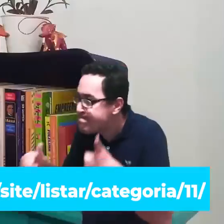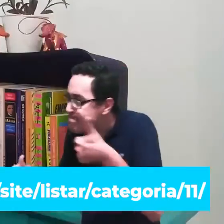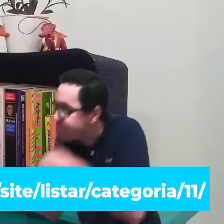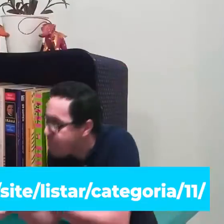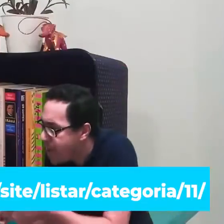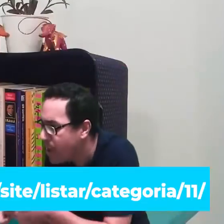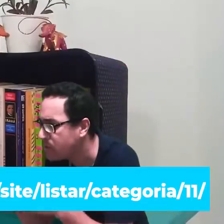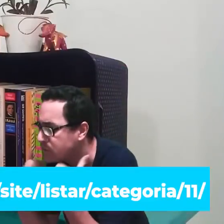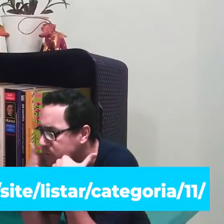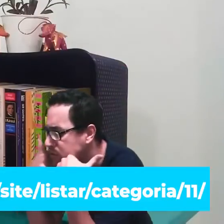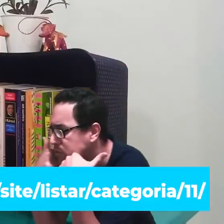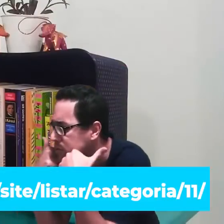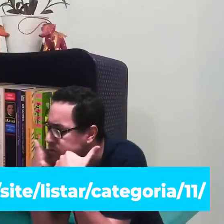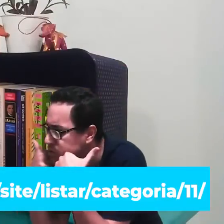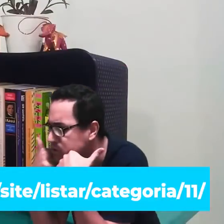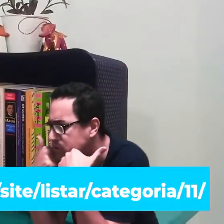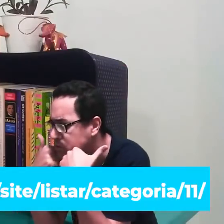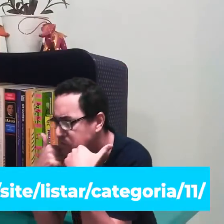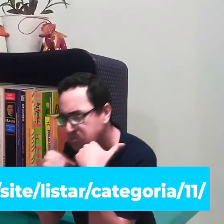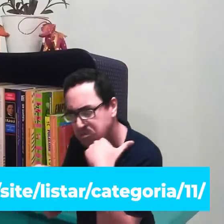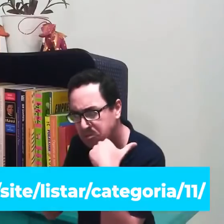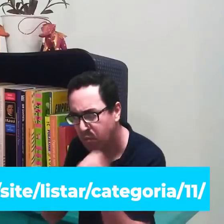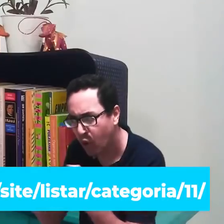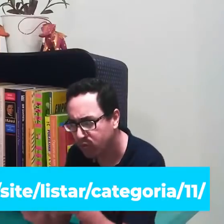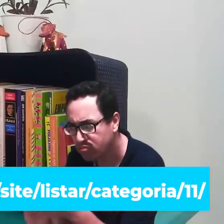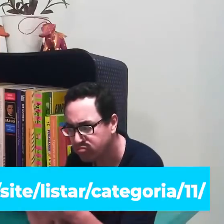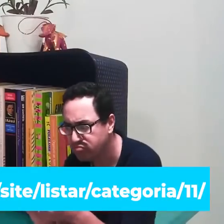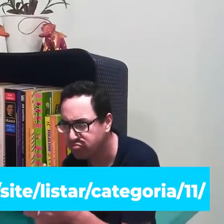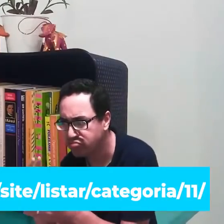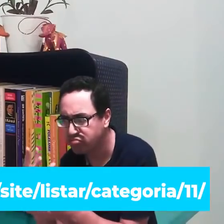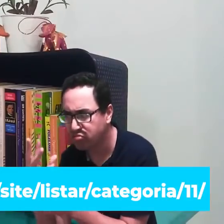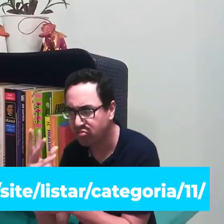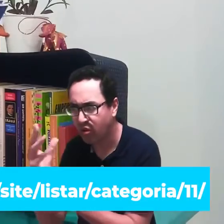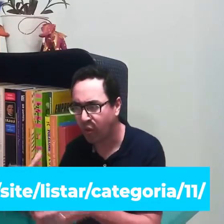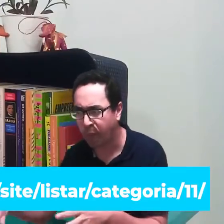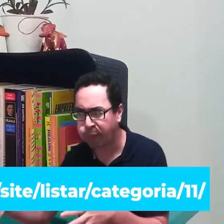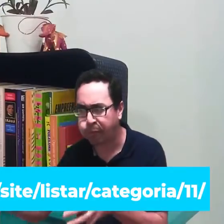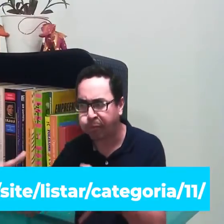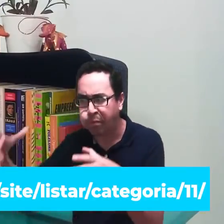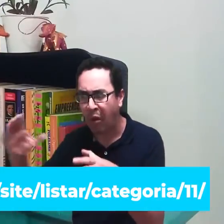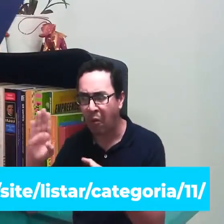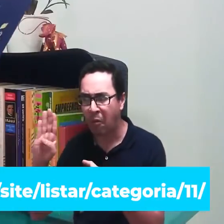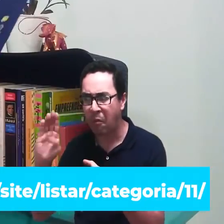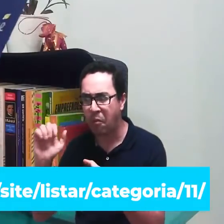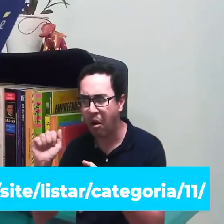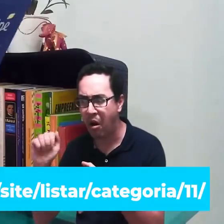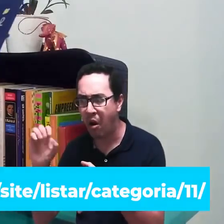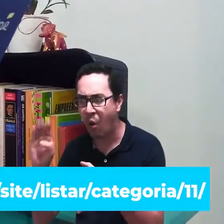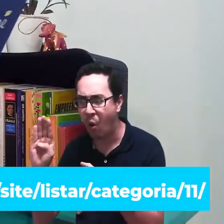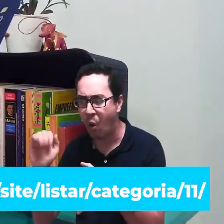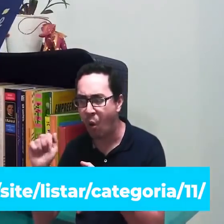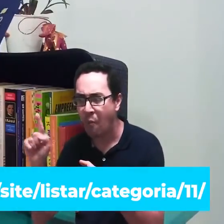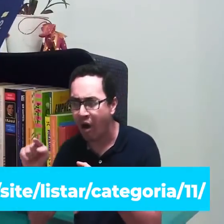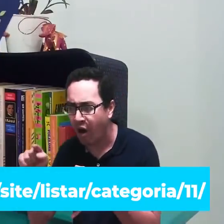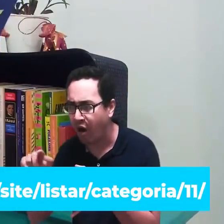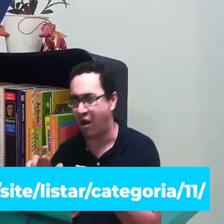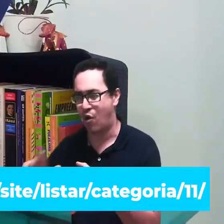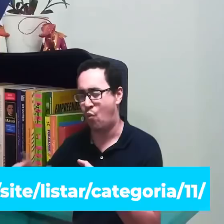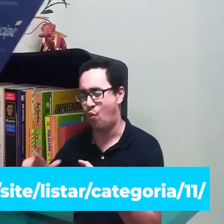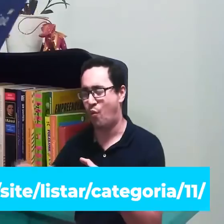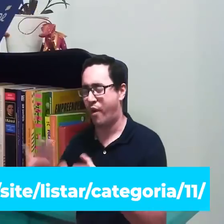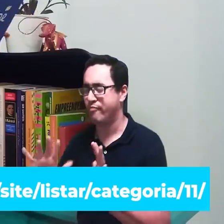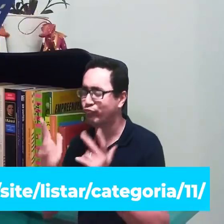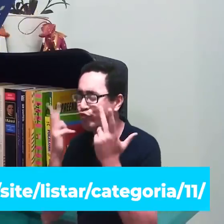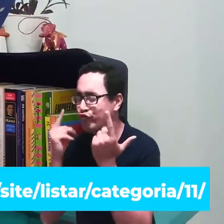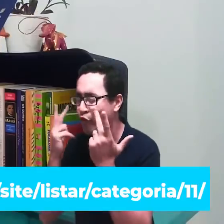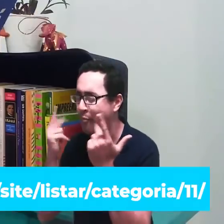outro. Podia ser uma nova espécie de baobá, mas o arbusto logo parou de crescer e nele começou a brotar uma flor.